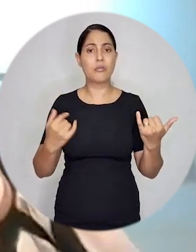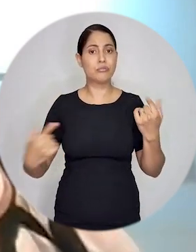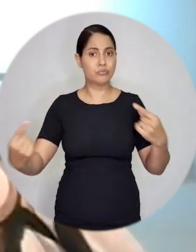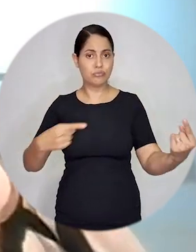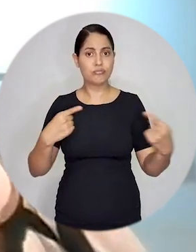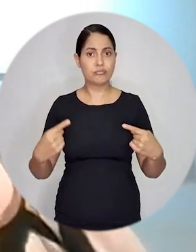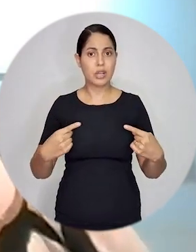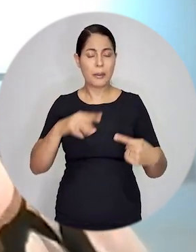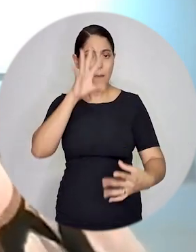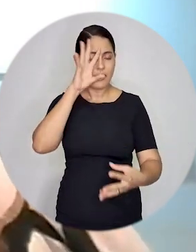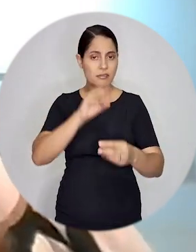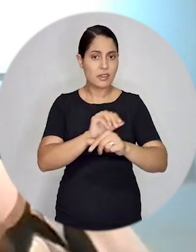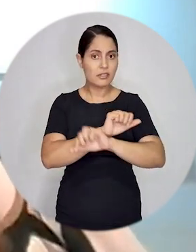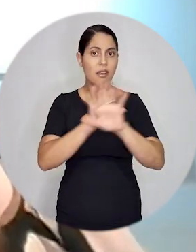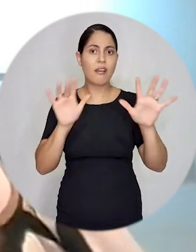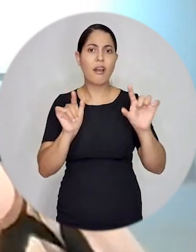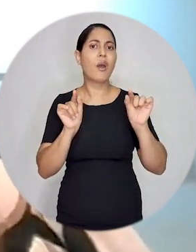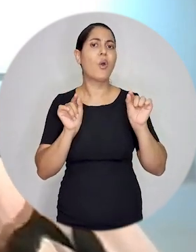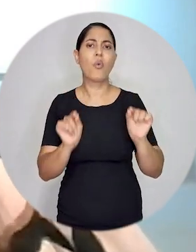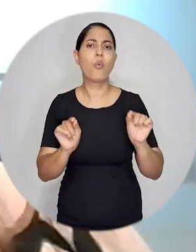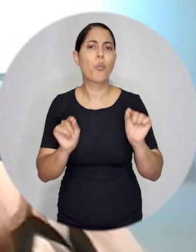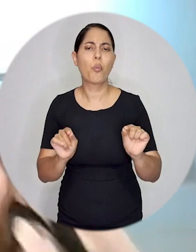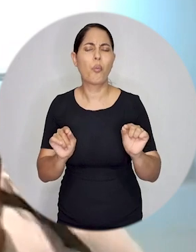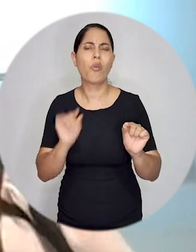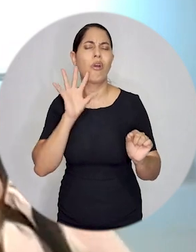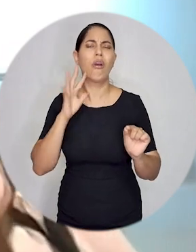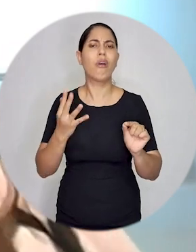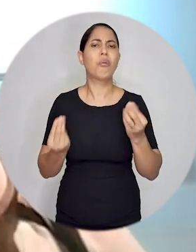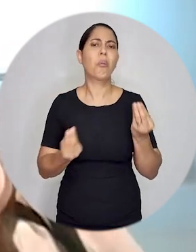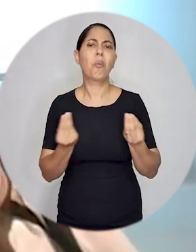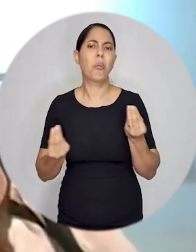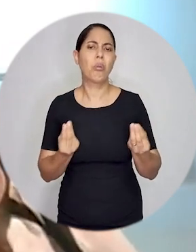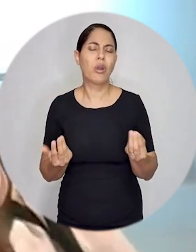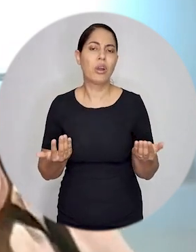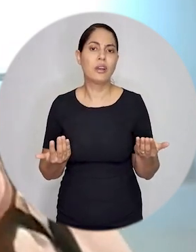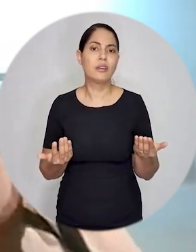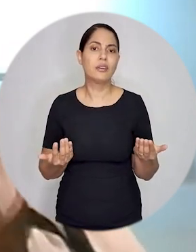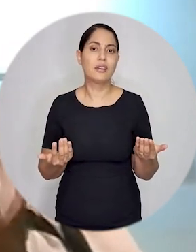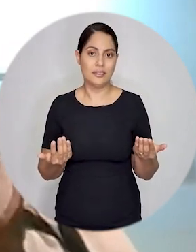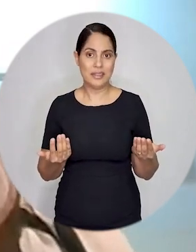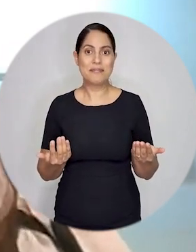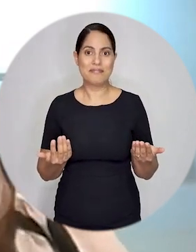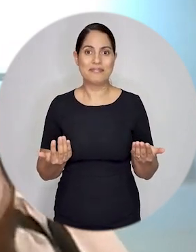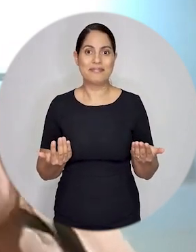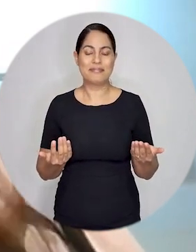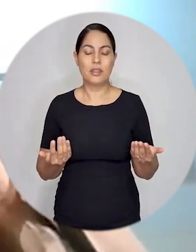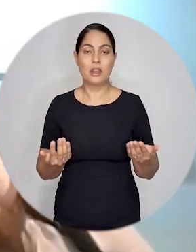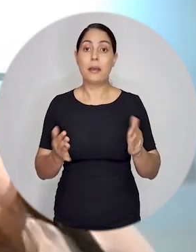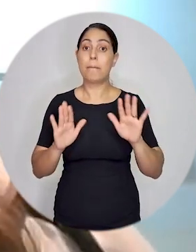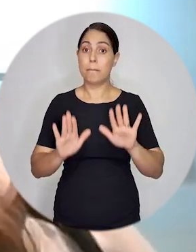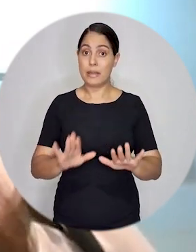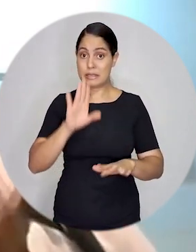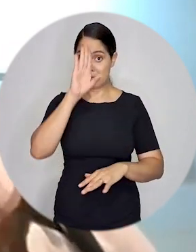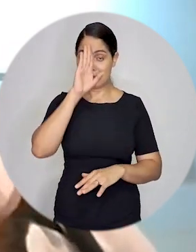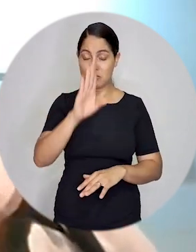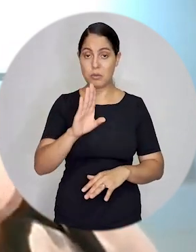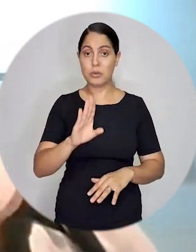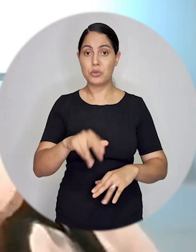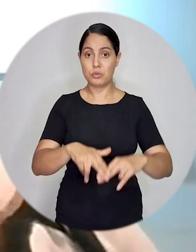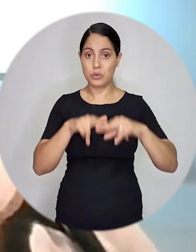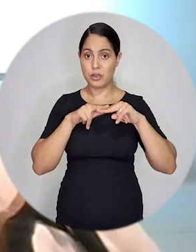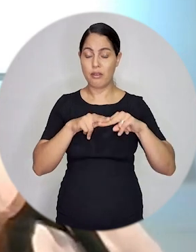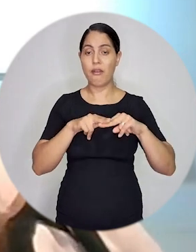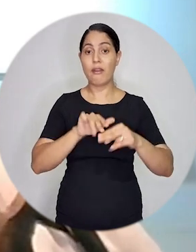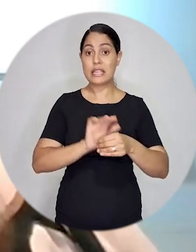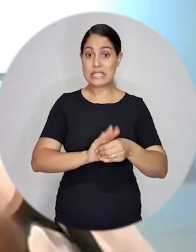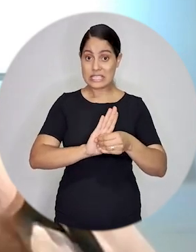discussão, para que as pessoas possam entender, então, exatamente o que está acontecendo, em que pé está acontecendo, sobretudo